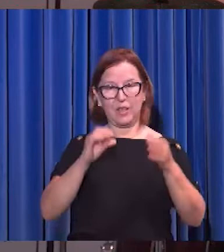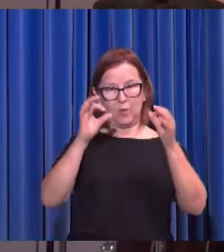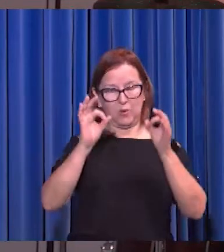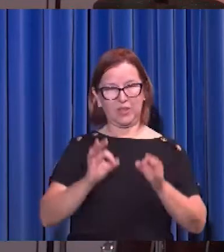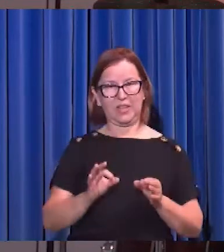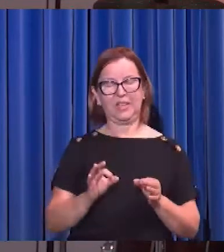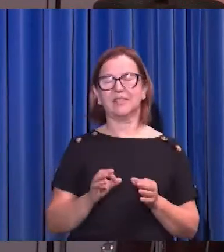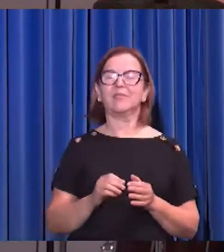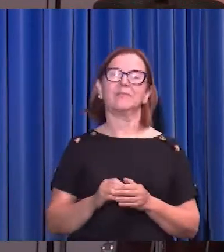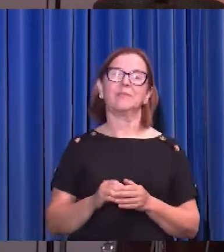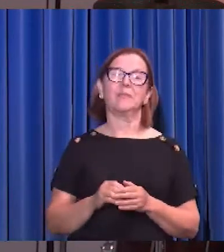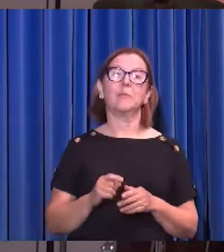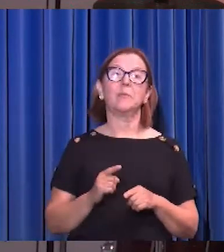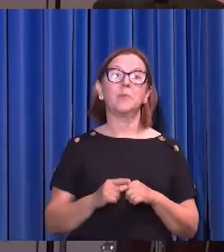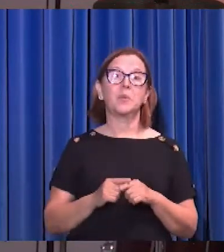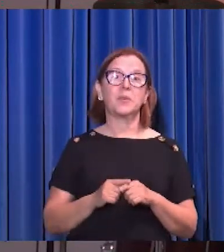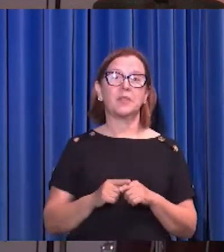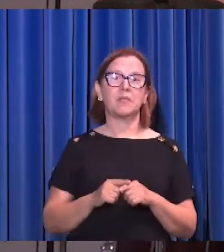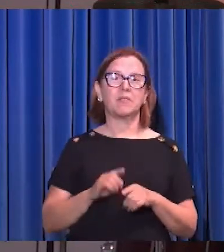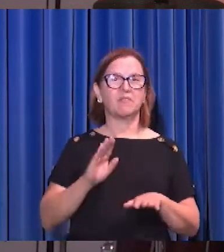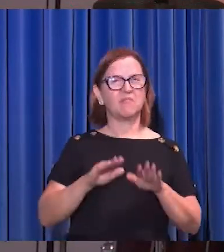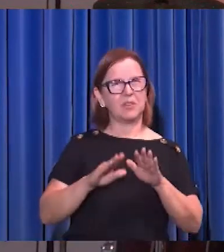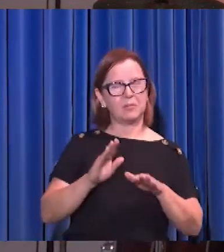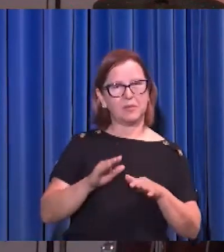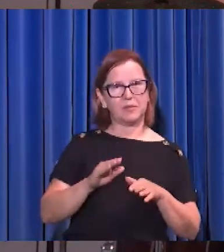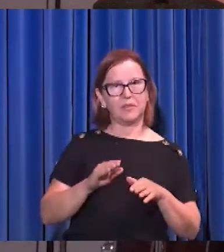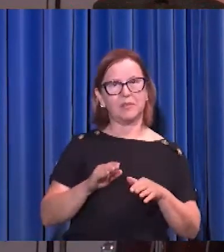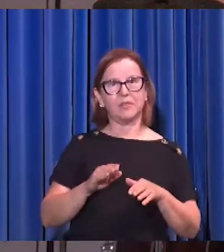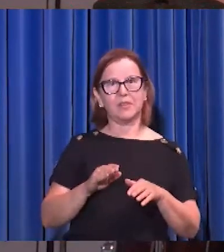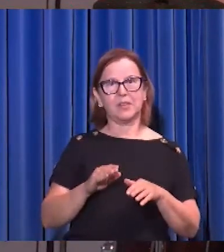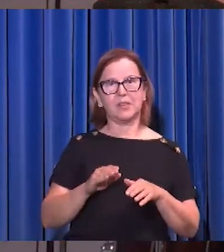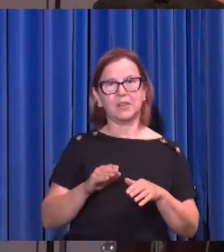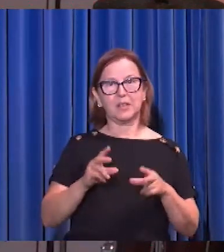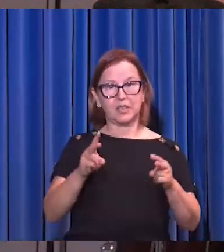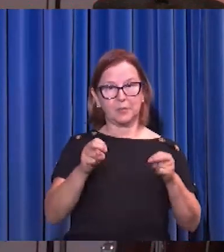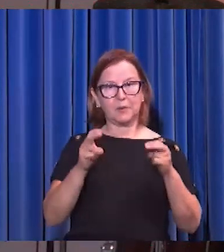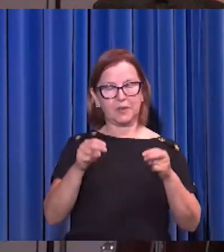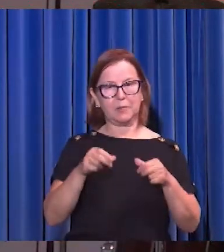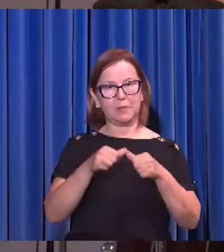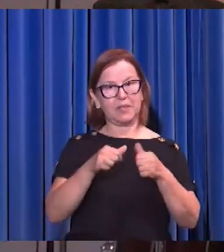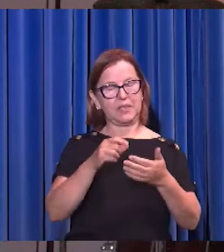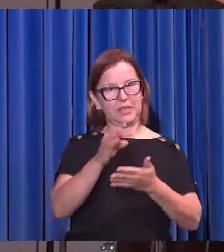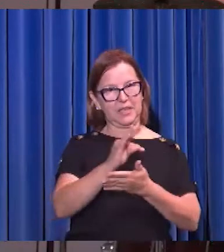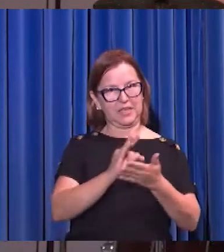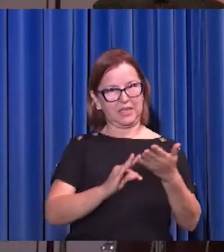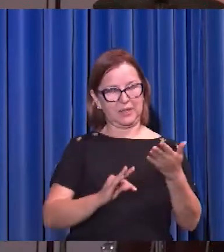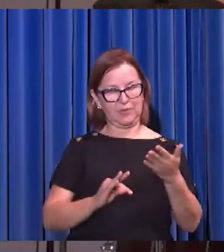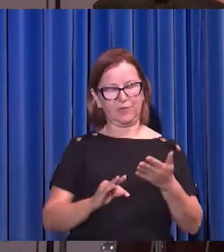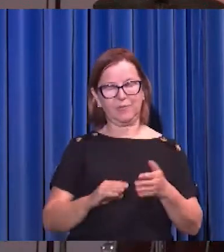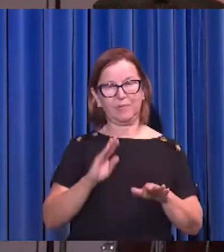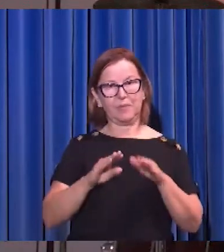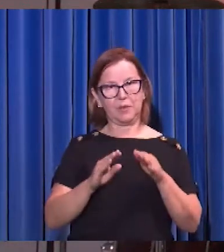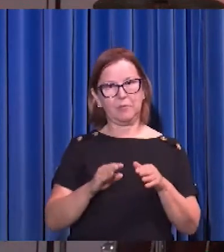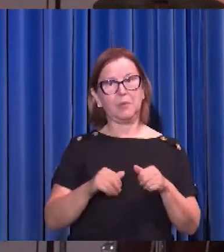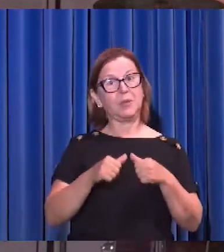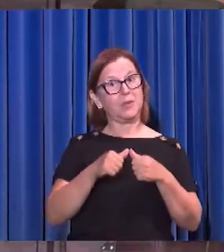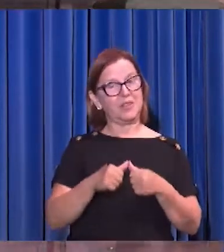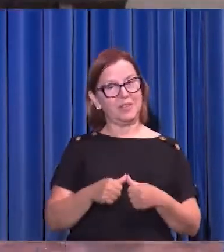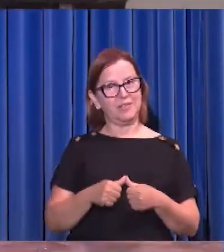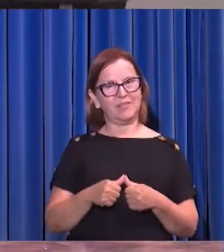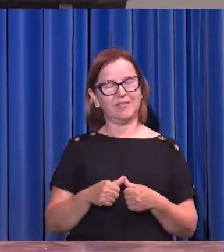Porque é mais ou menos isso que nós vemos aqui nessa passagem. E é mais ou menos isso também